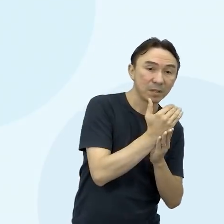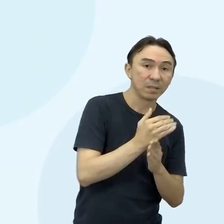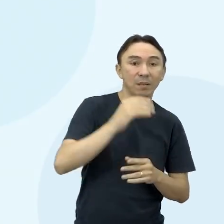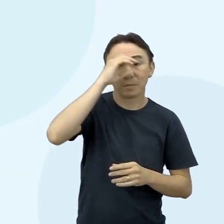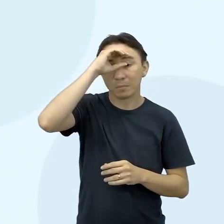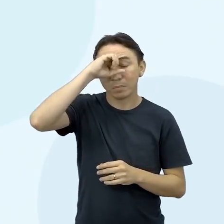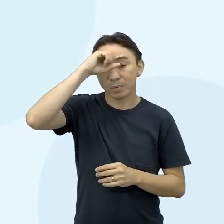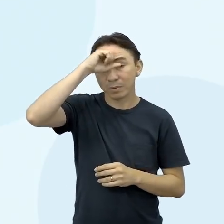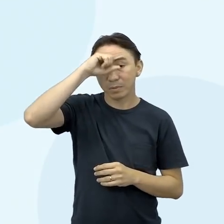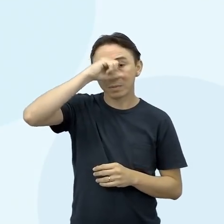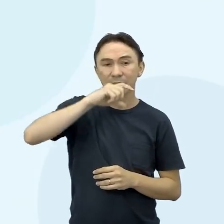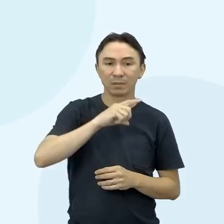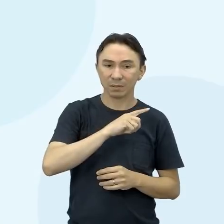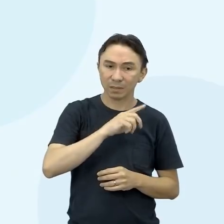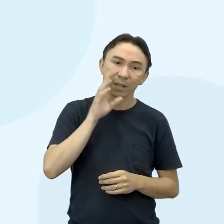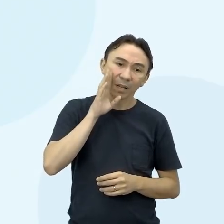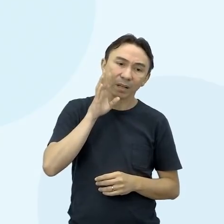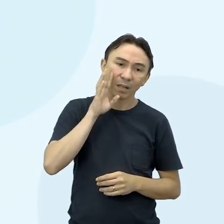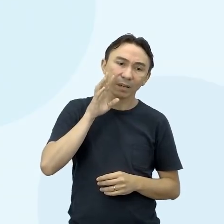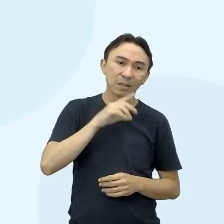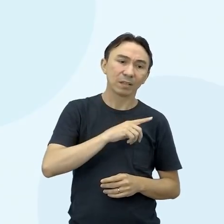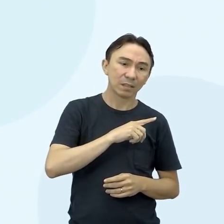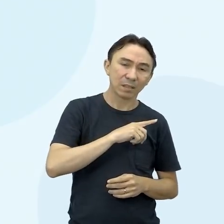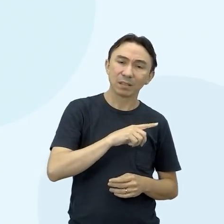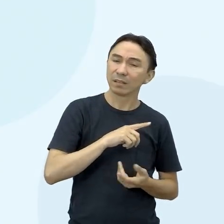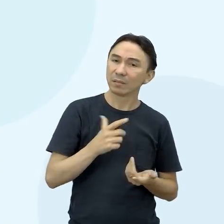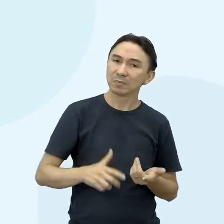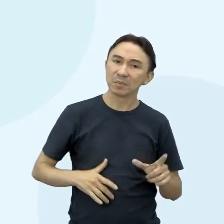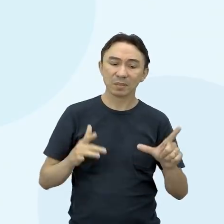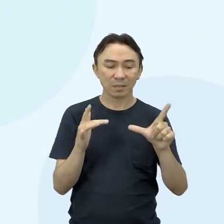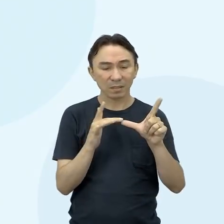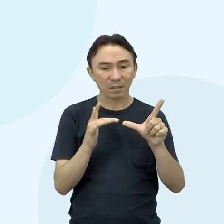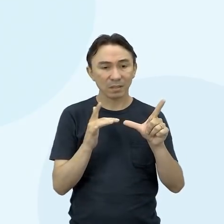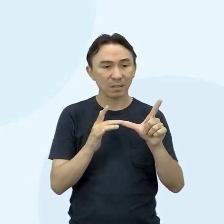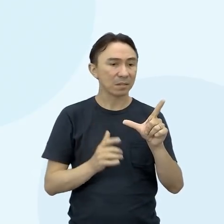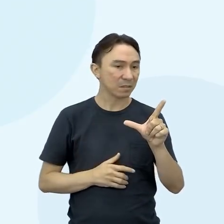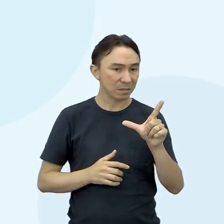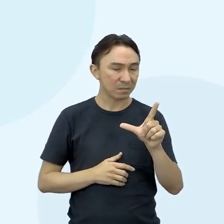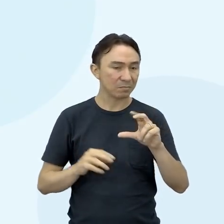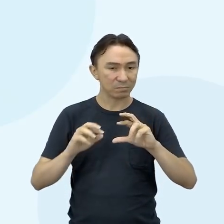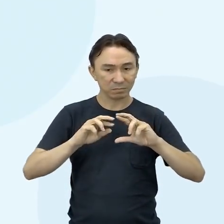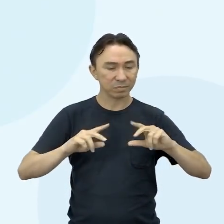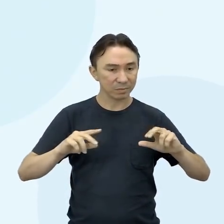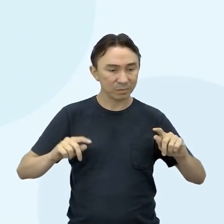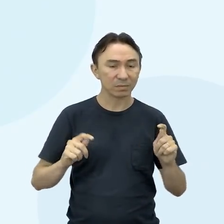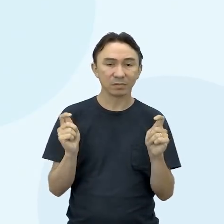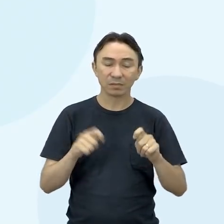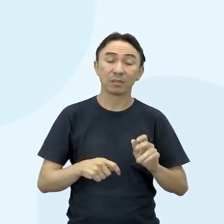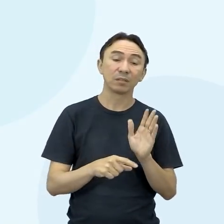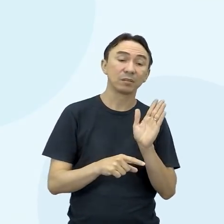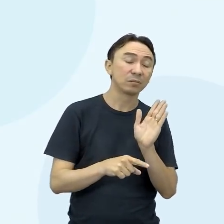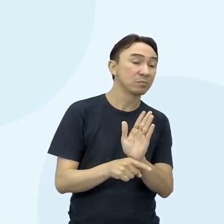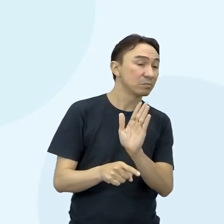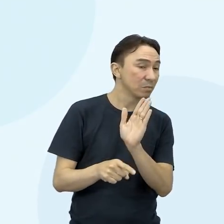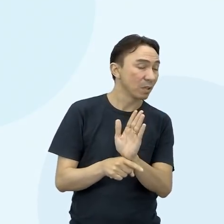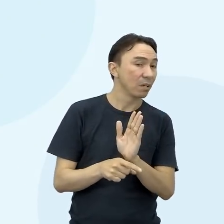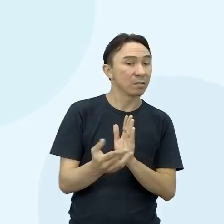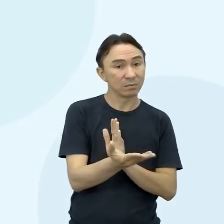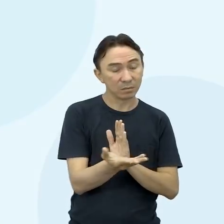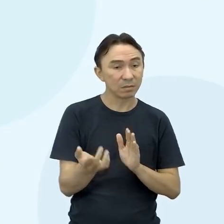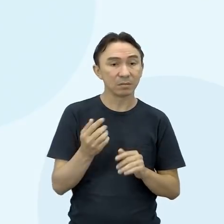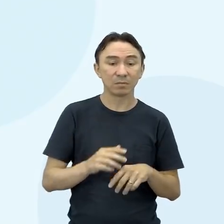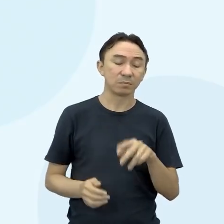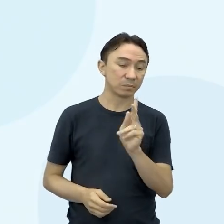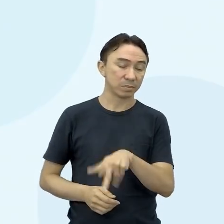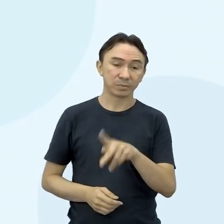links e QR Codes para artigos que podem servir tanto como material de apoio e aprofundamento do